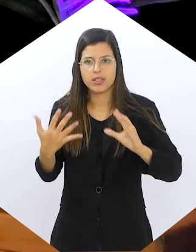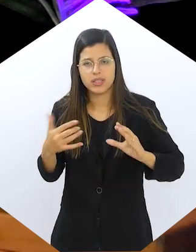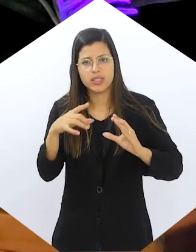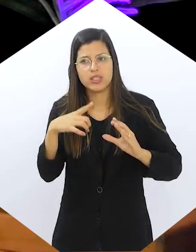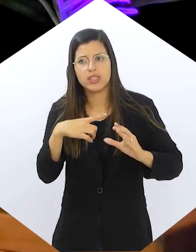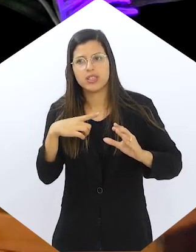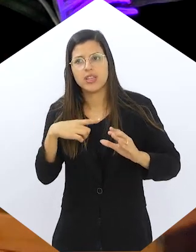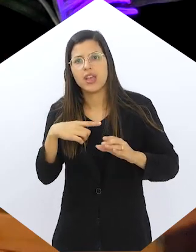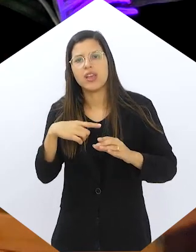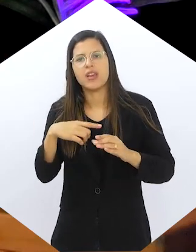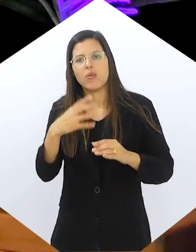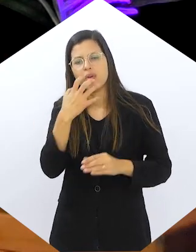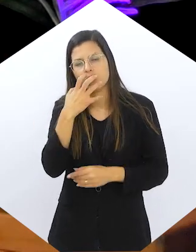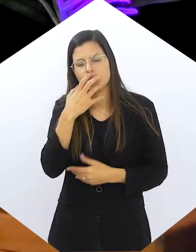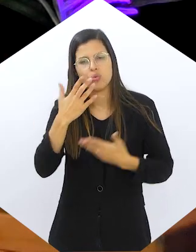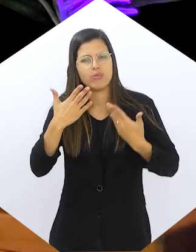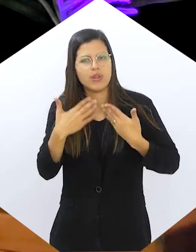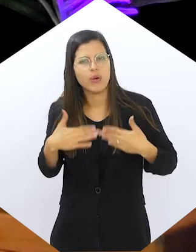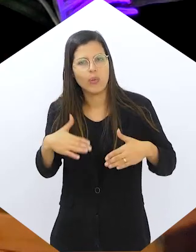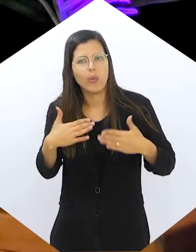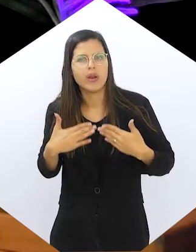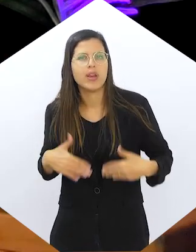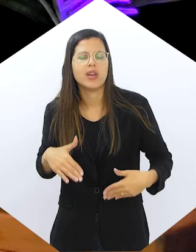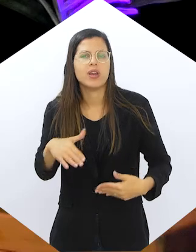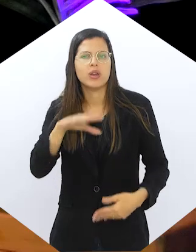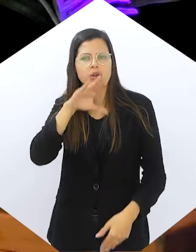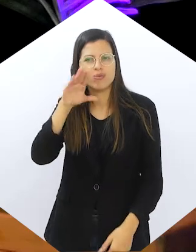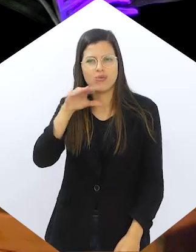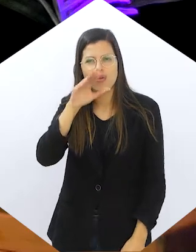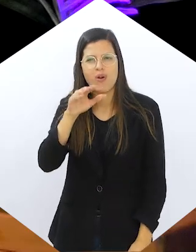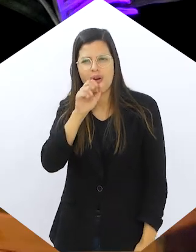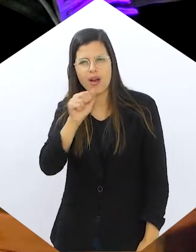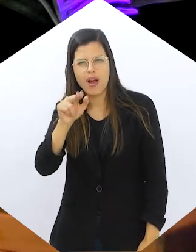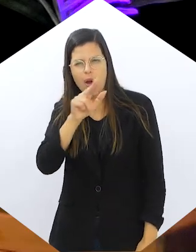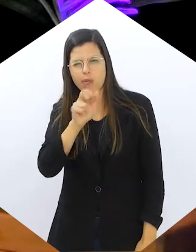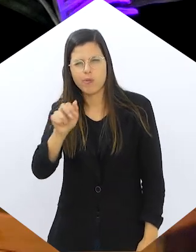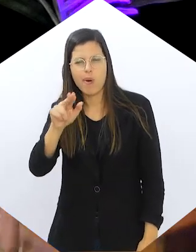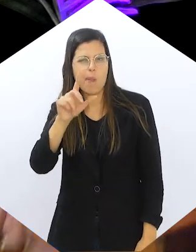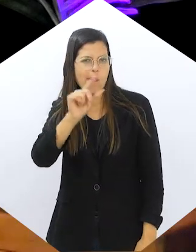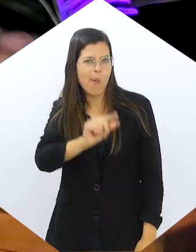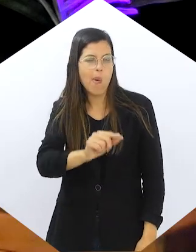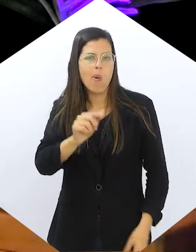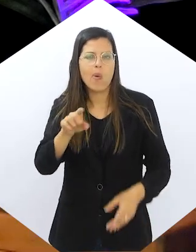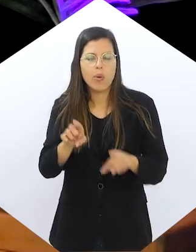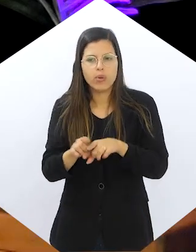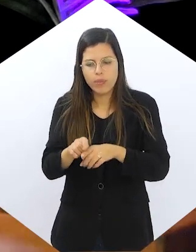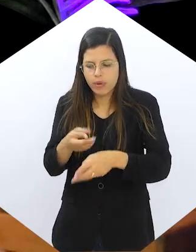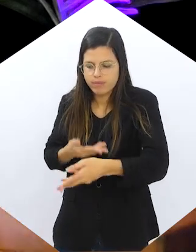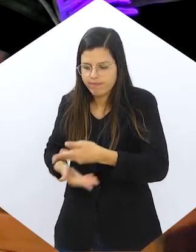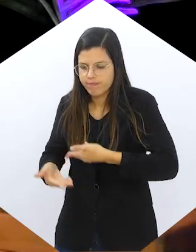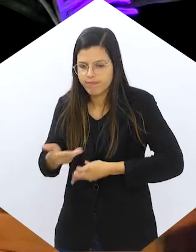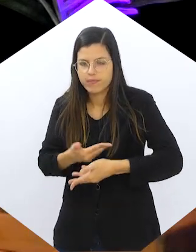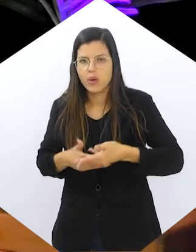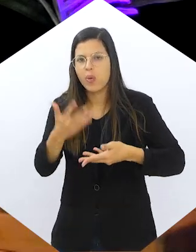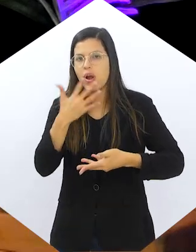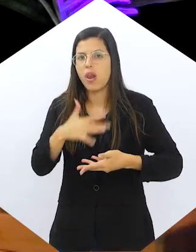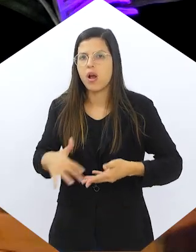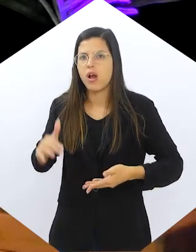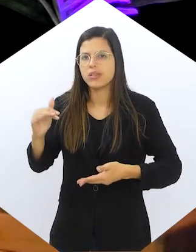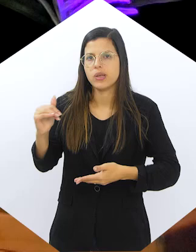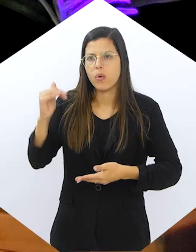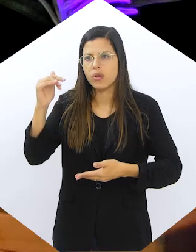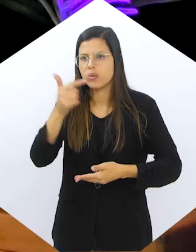da raça diz. Ele é um cão dócil, ele é um cão tranquilo, é um cão que late pouco, é um cão que ele é sociável tanto com criança, com adulto, com